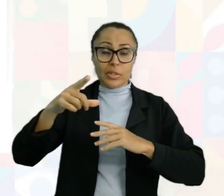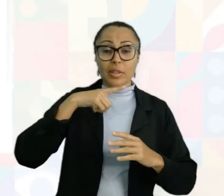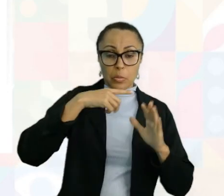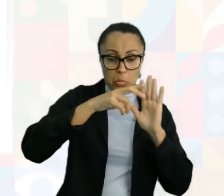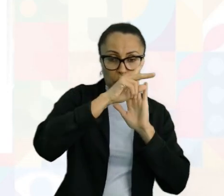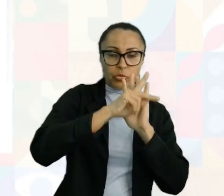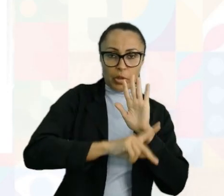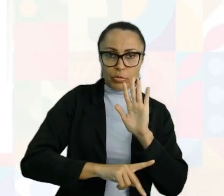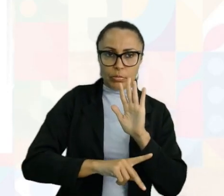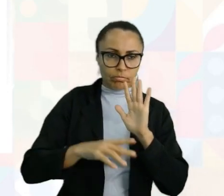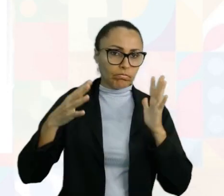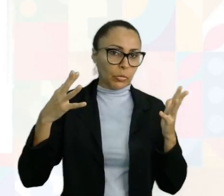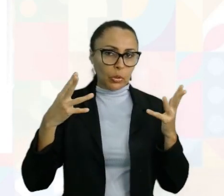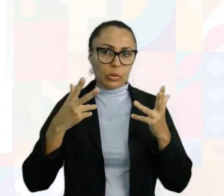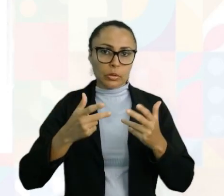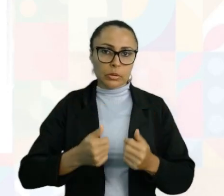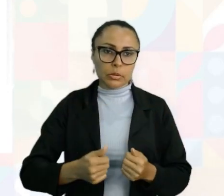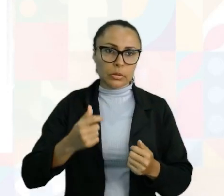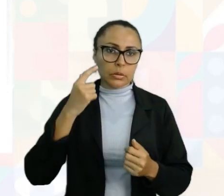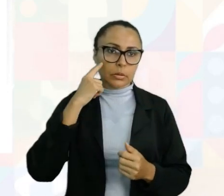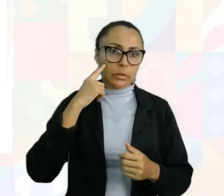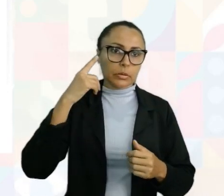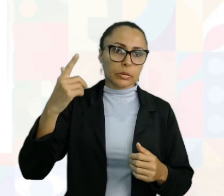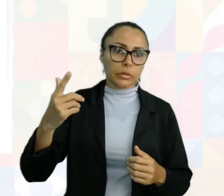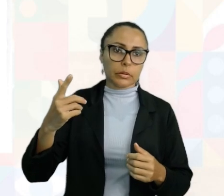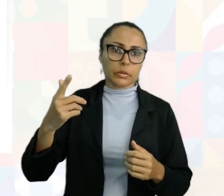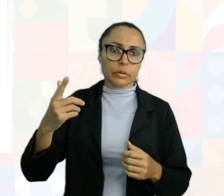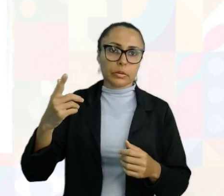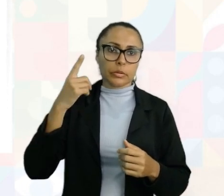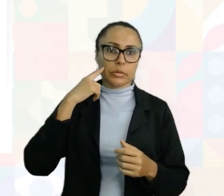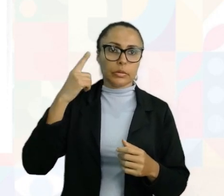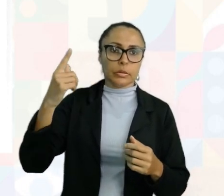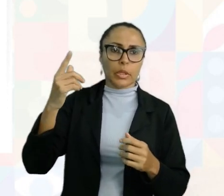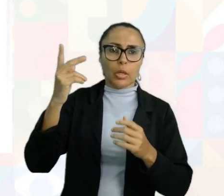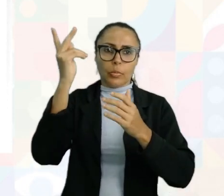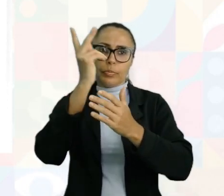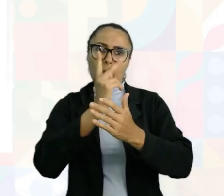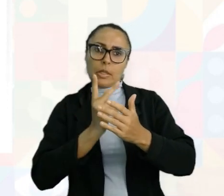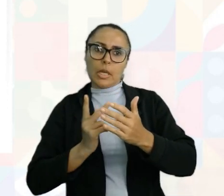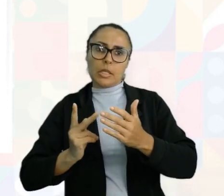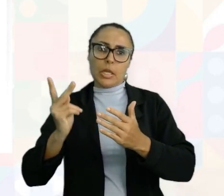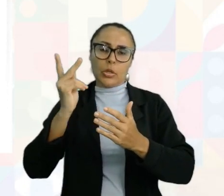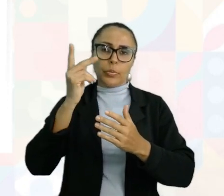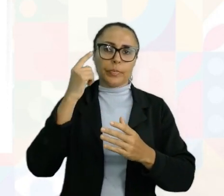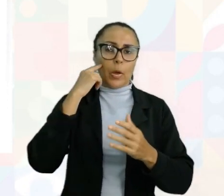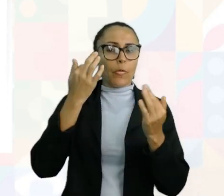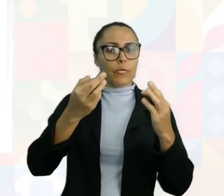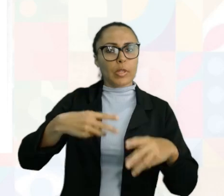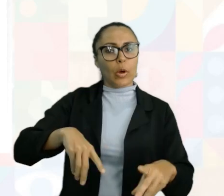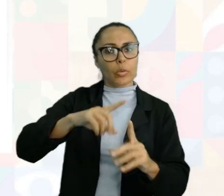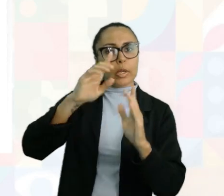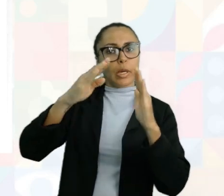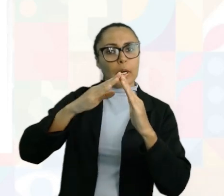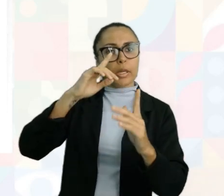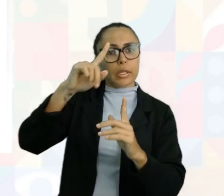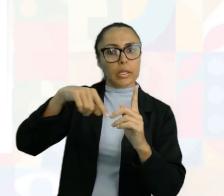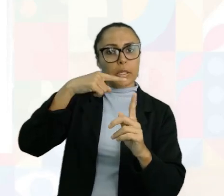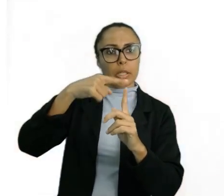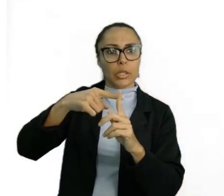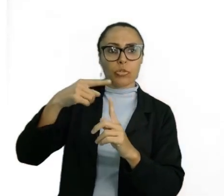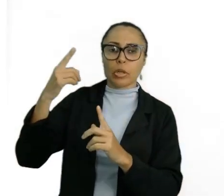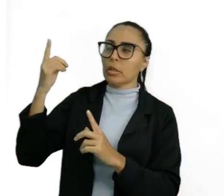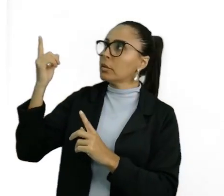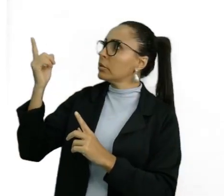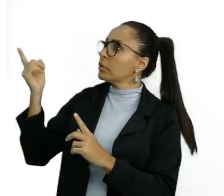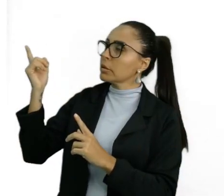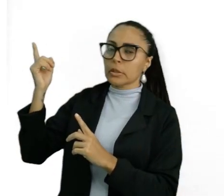projeto total. A gente tem ali a planta da abside, né, que é o finalzinho da igreja, mostrando a célebre cúpula que